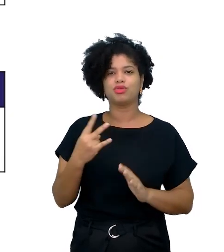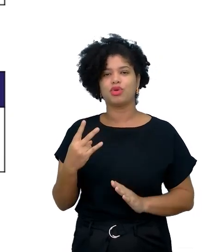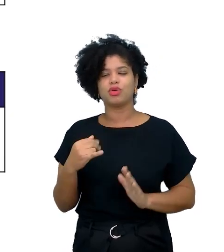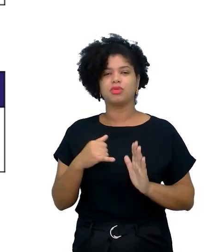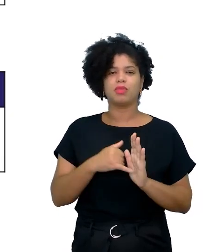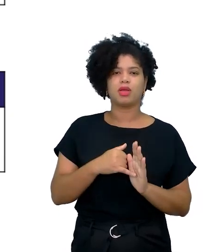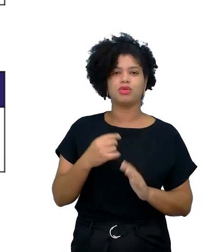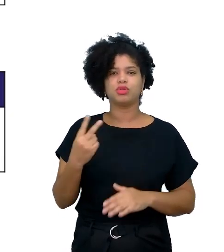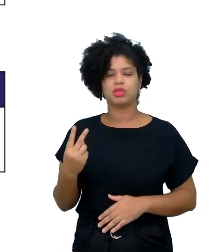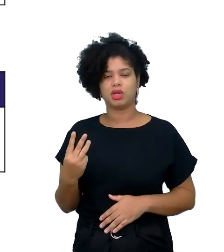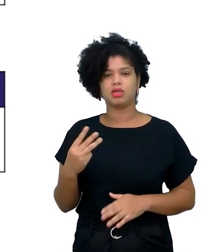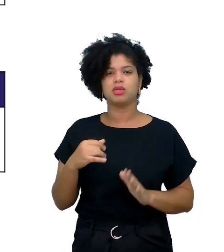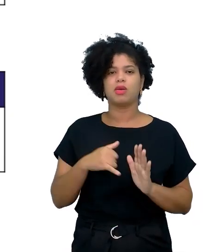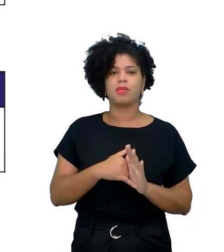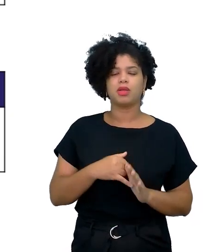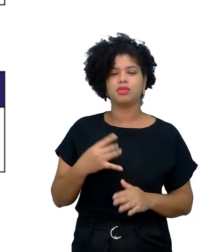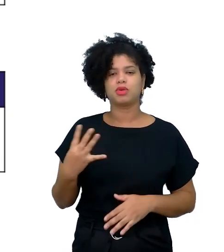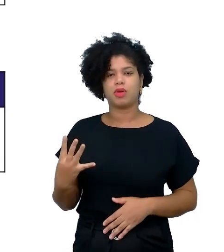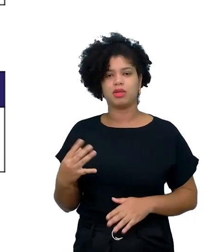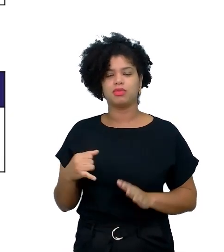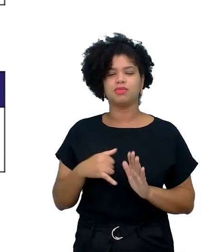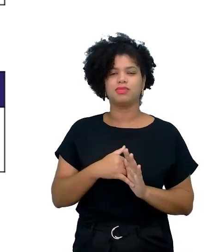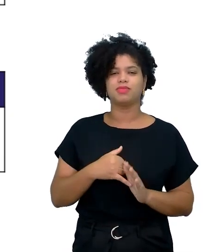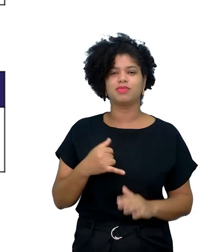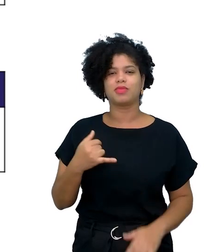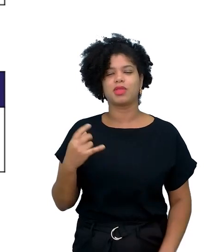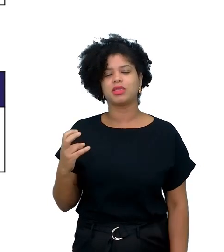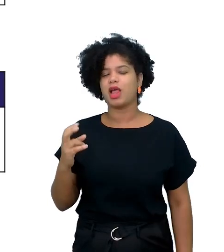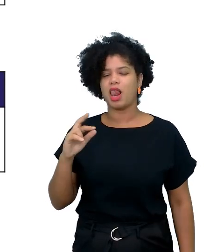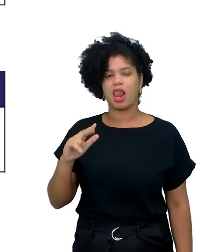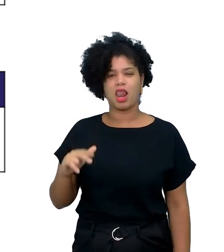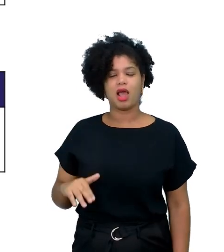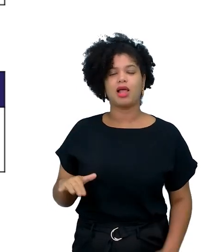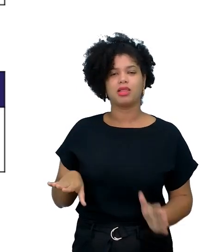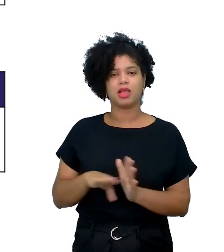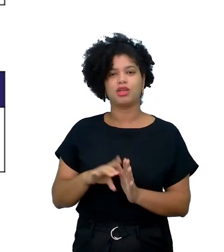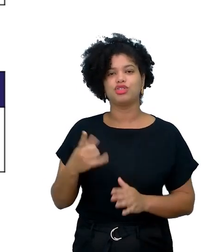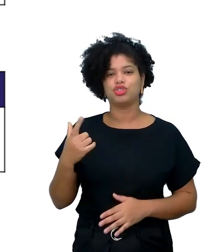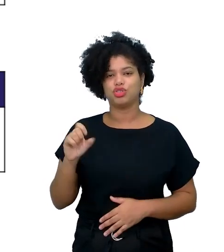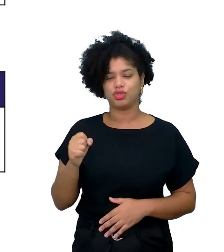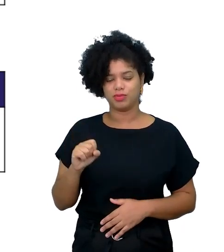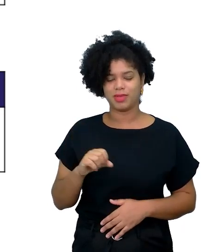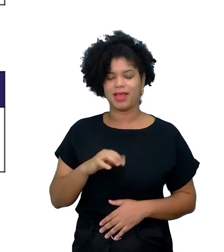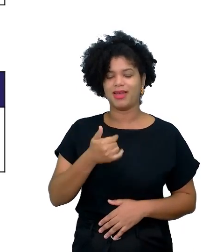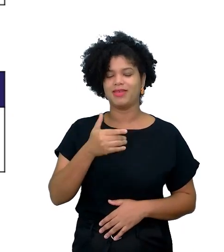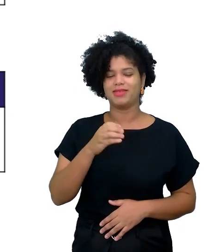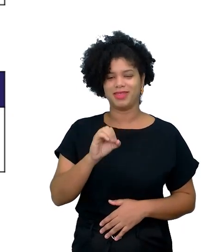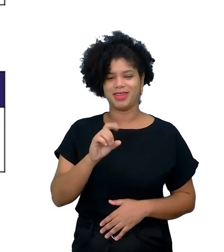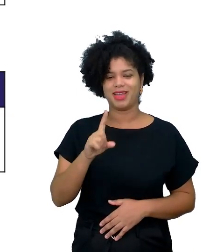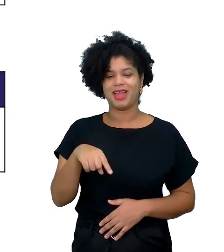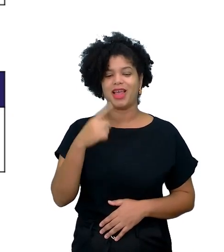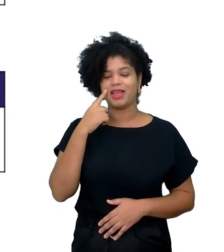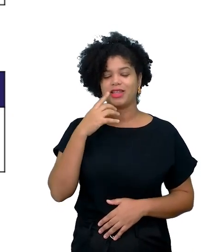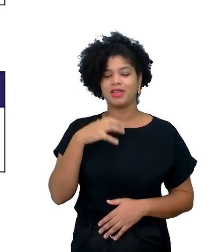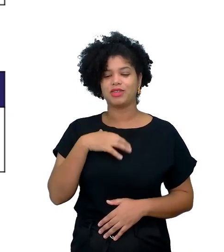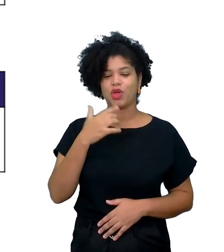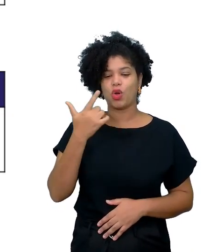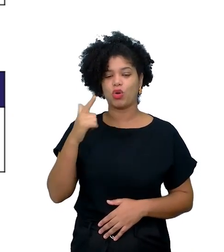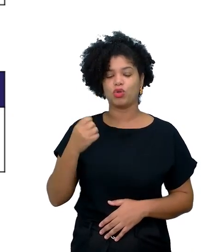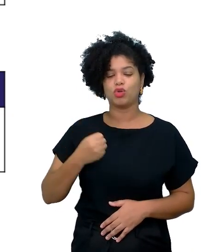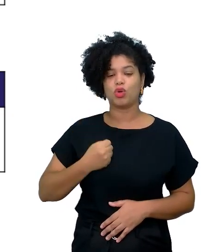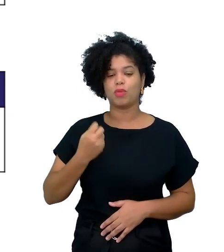sucessivamente até chegar no 18, o que resulta também essa diferença de 10. E na situação